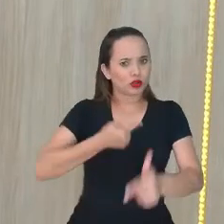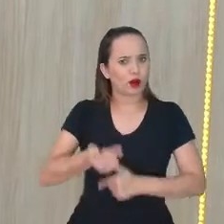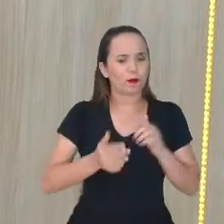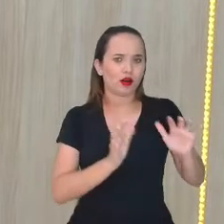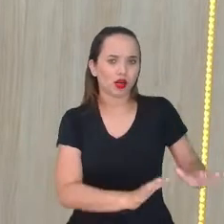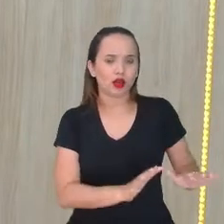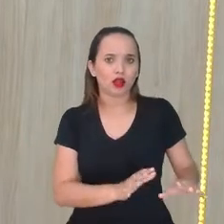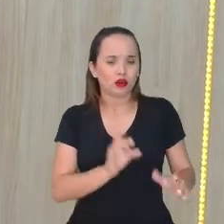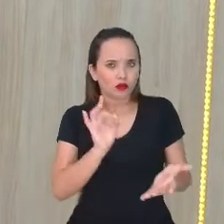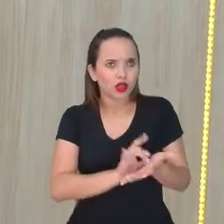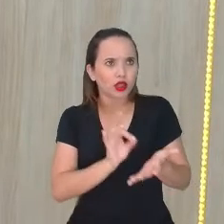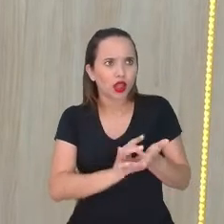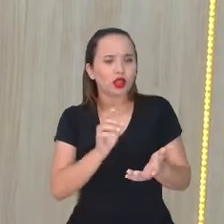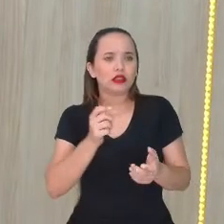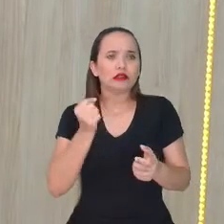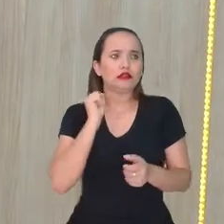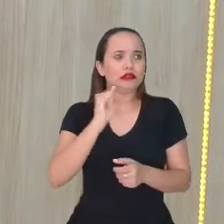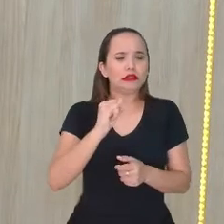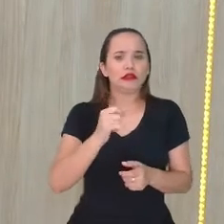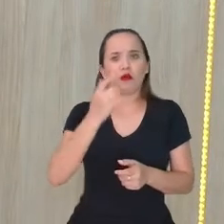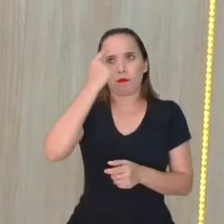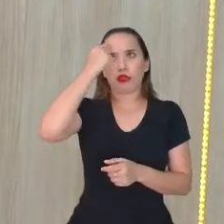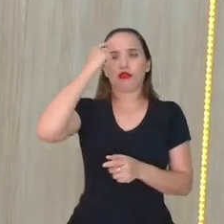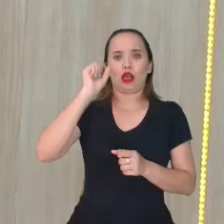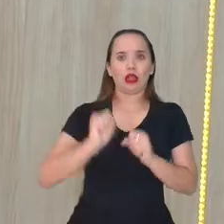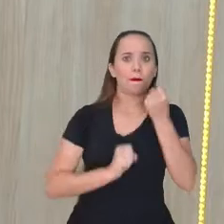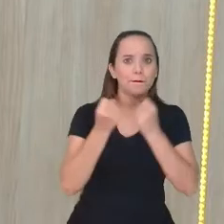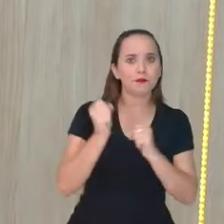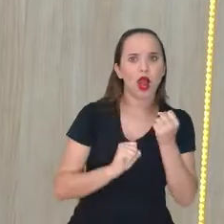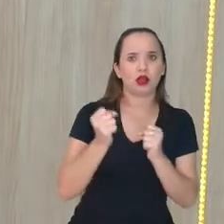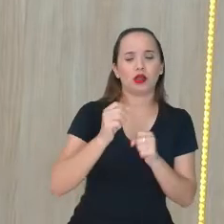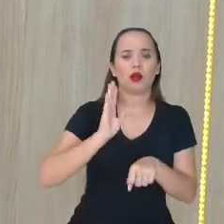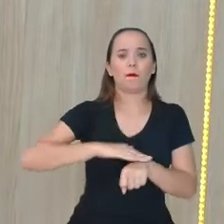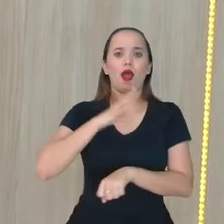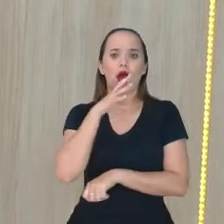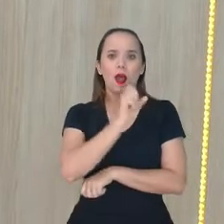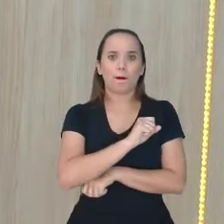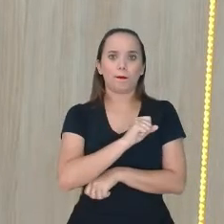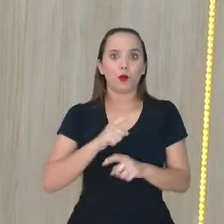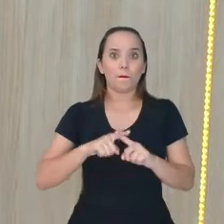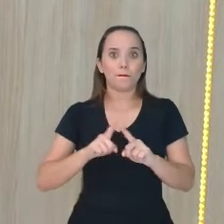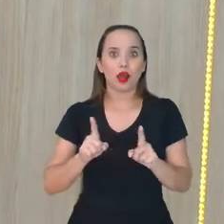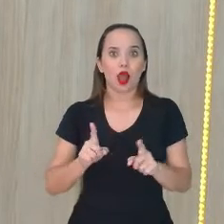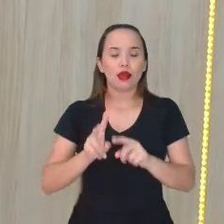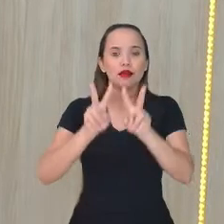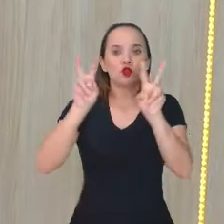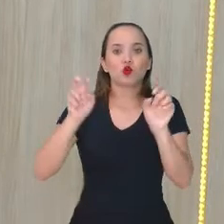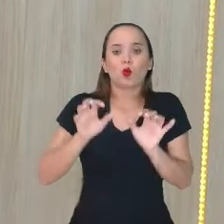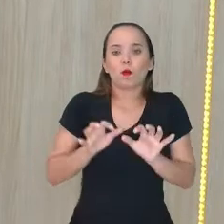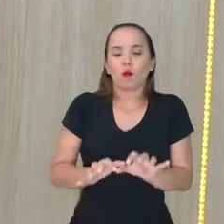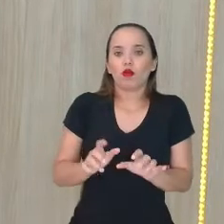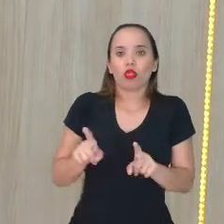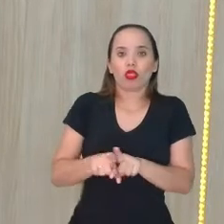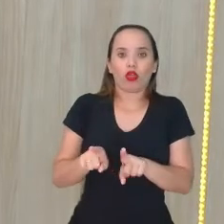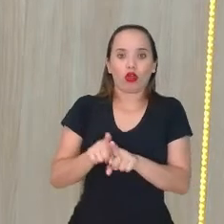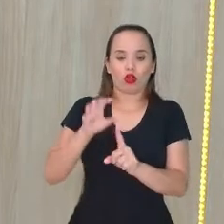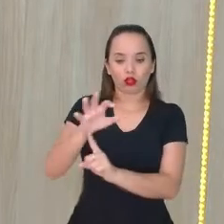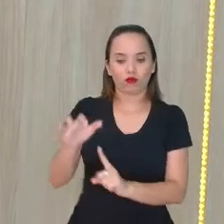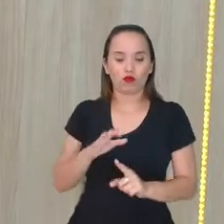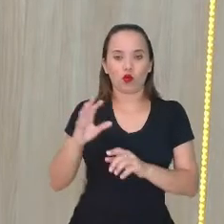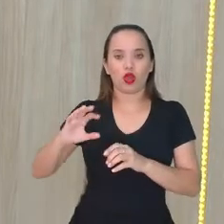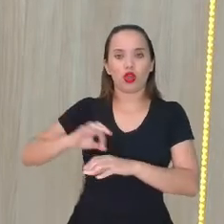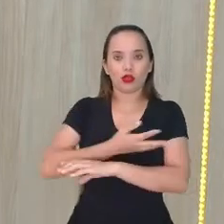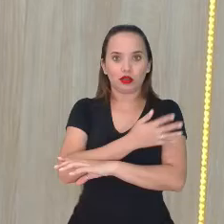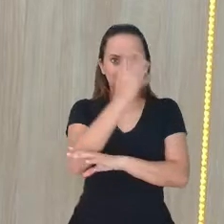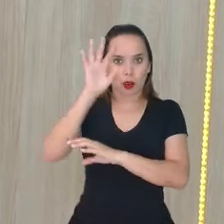uma máquina passando ali, né? Que é muito mais ágil, mais rápido. No entanto, né, além dessa questão do impacto ambiental,